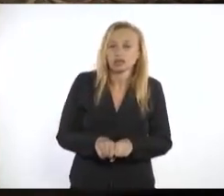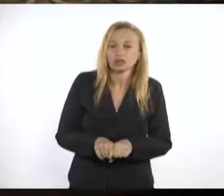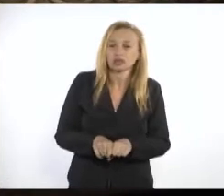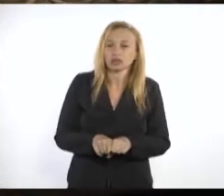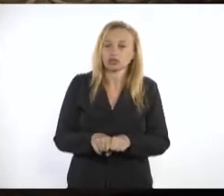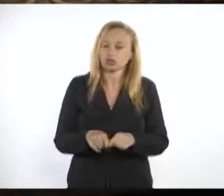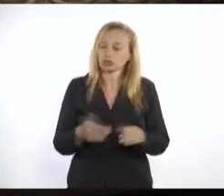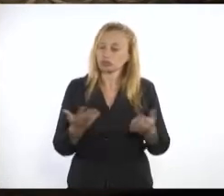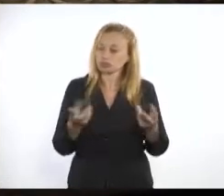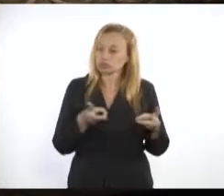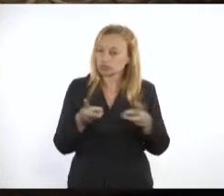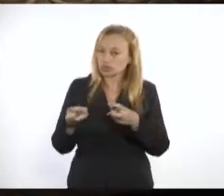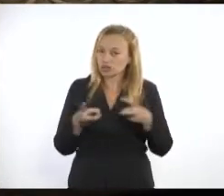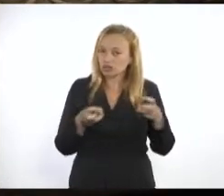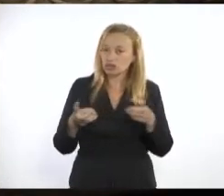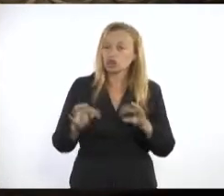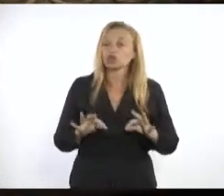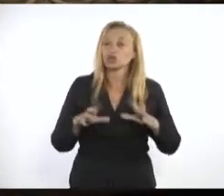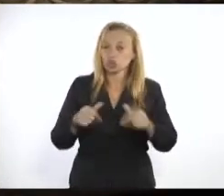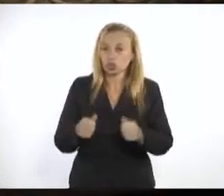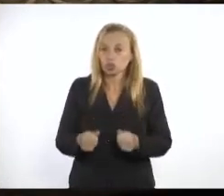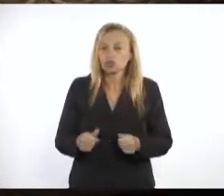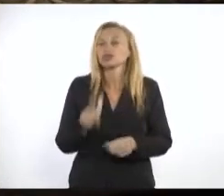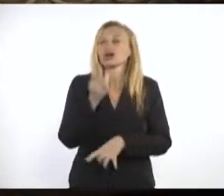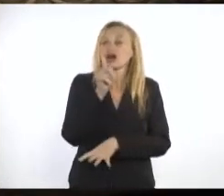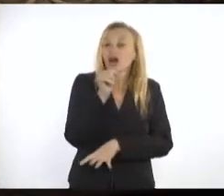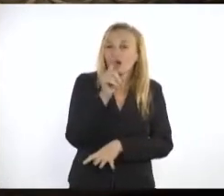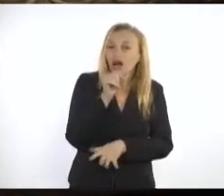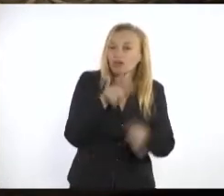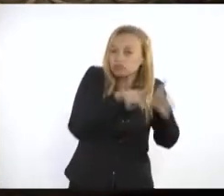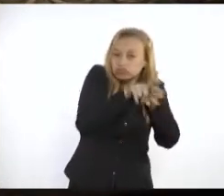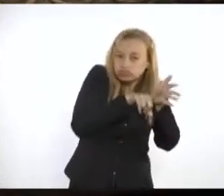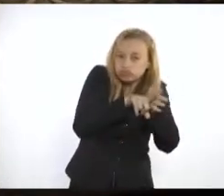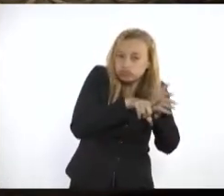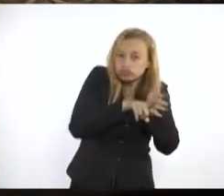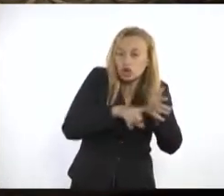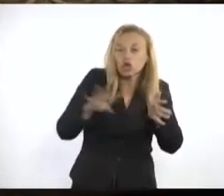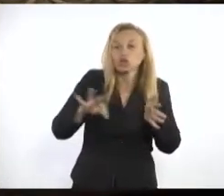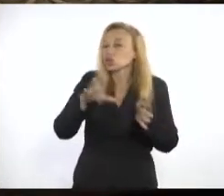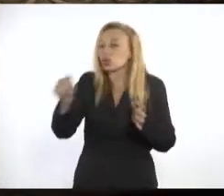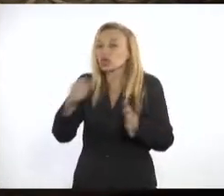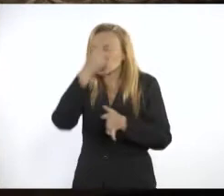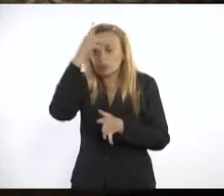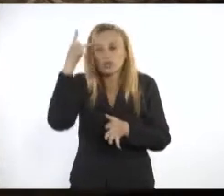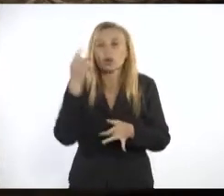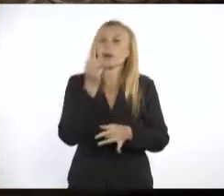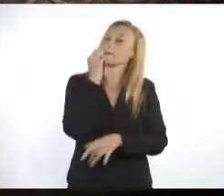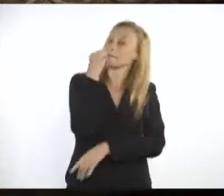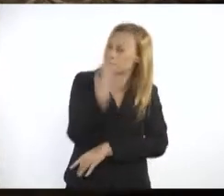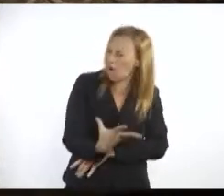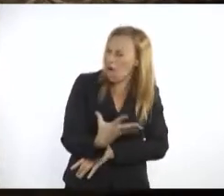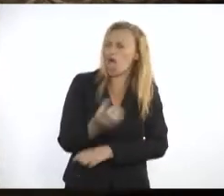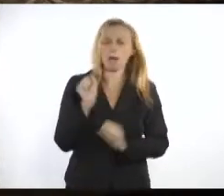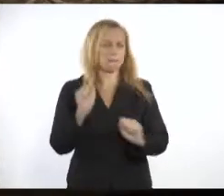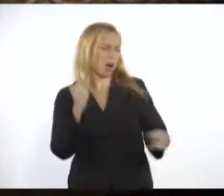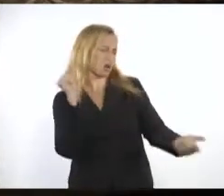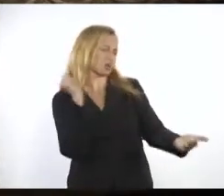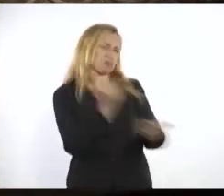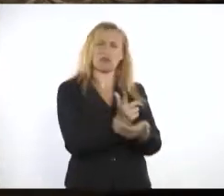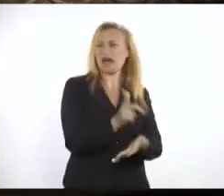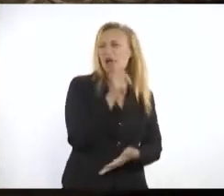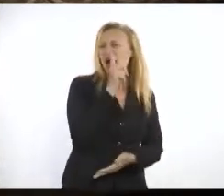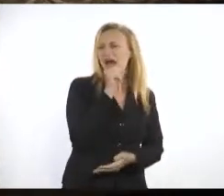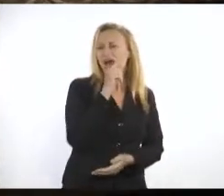pela potabilidade da água, as análises é que está todo mundo muito bem e que todo mundo pode comprar água mineral para